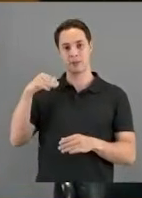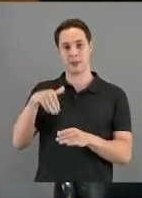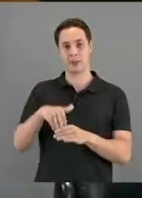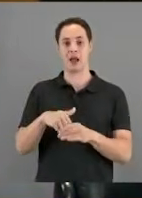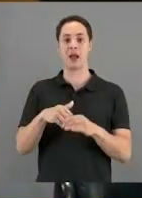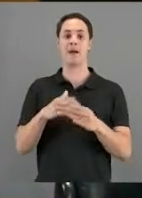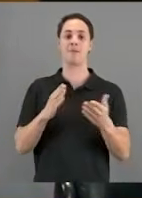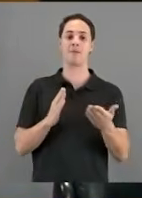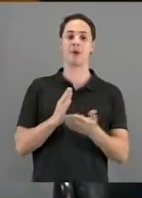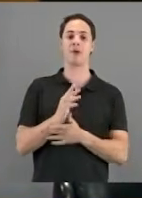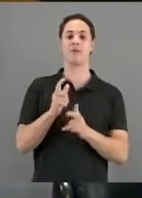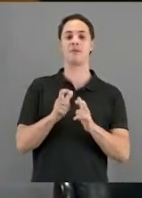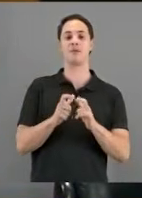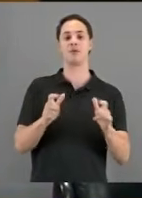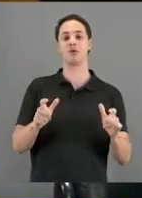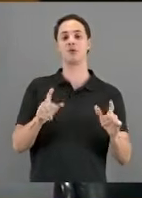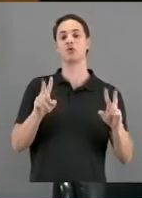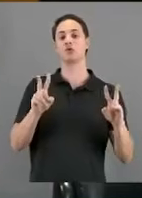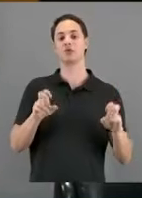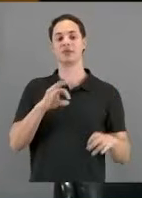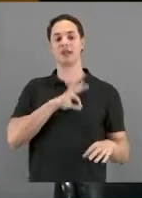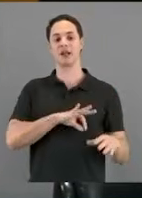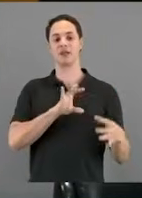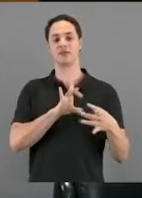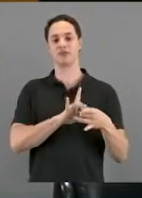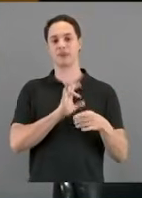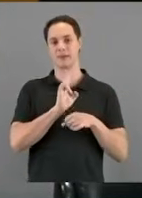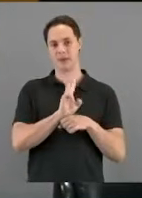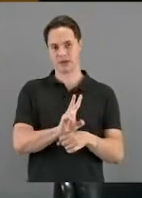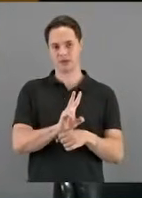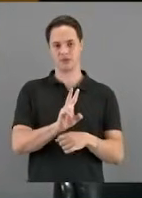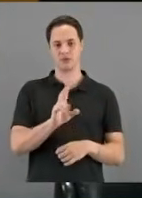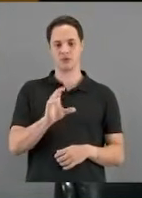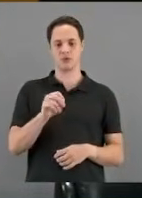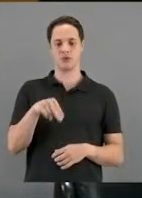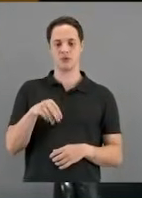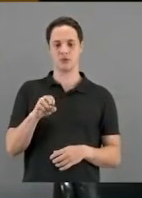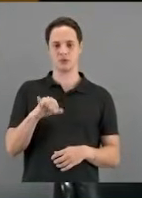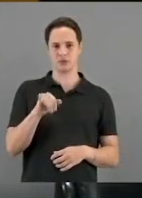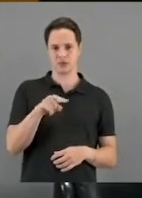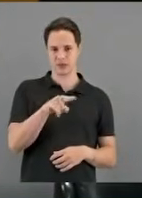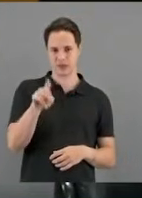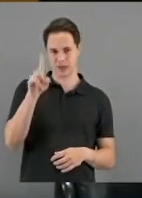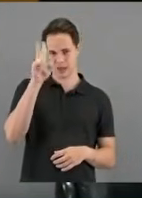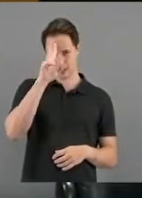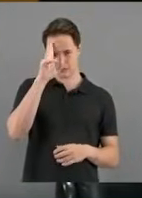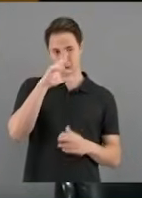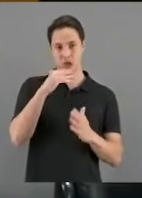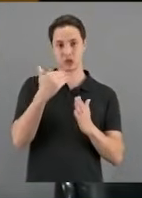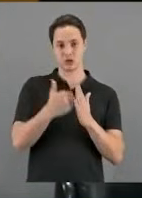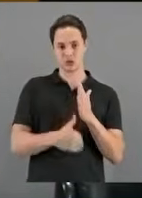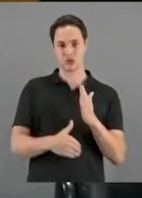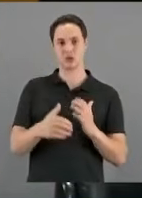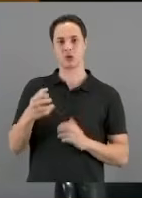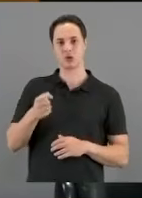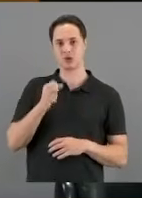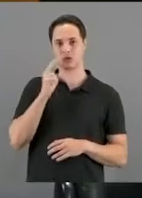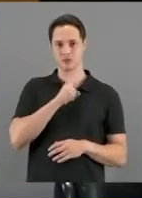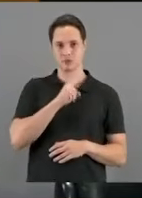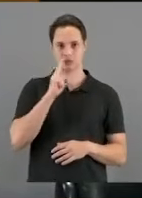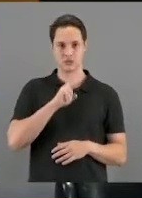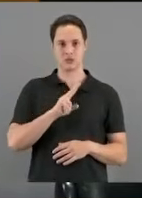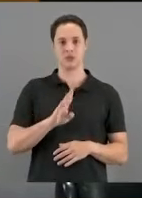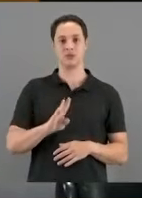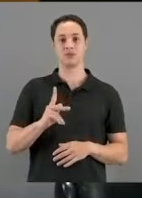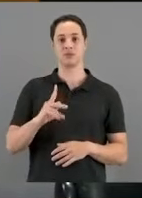consignado, aprova, o senhor lembra, o desconto do auxílio emergencial, inclusive do BPC.